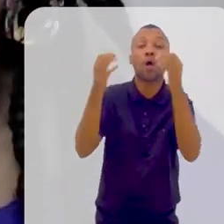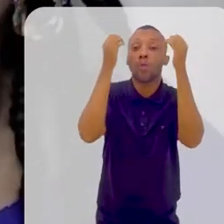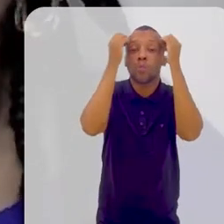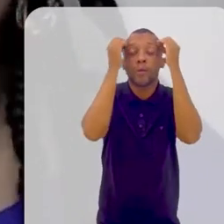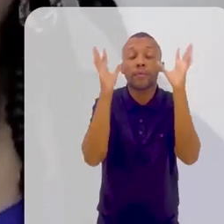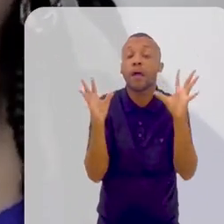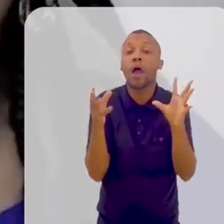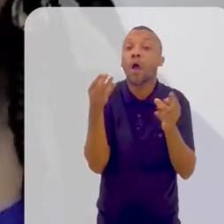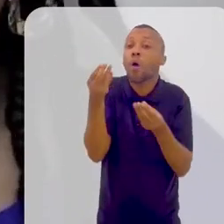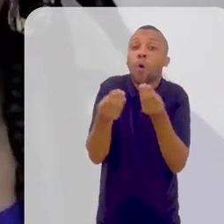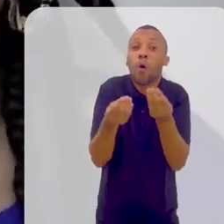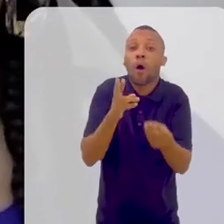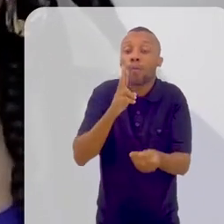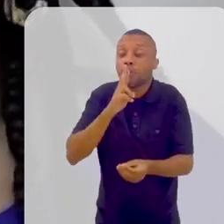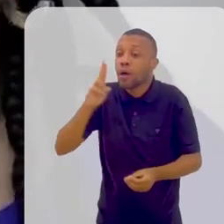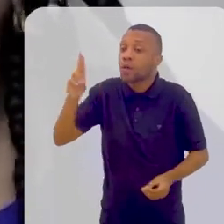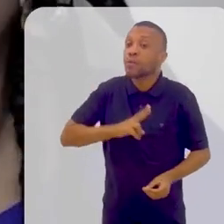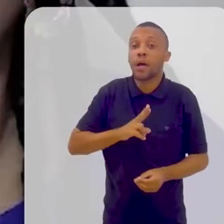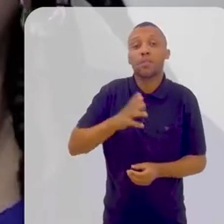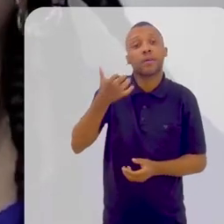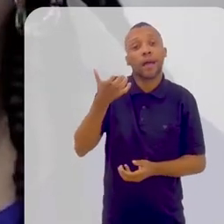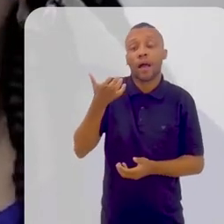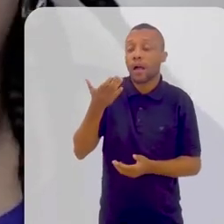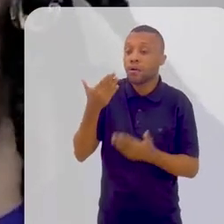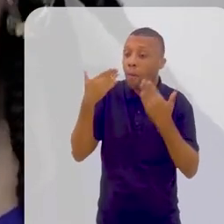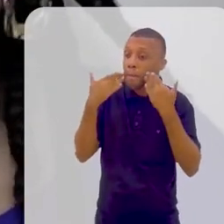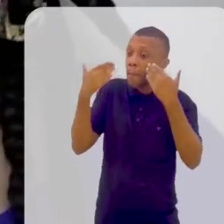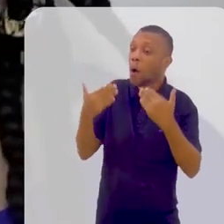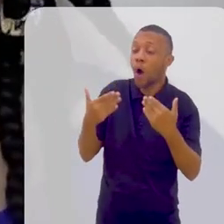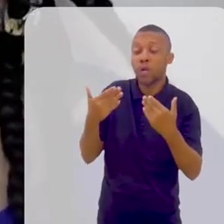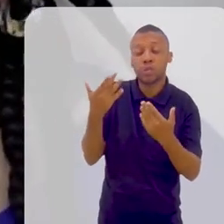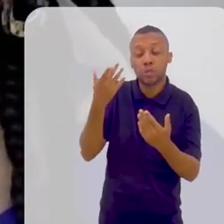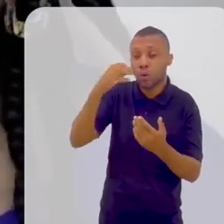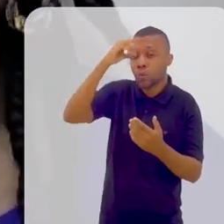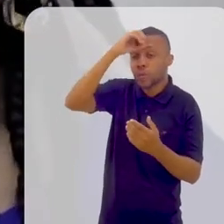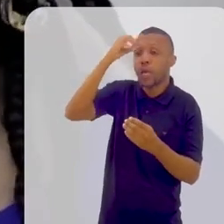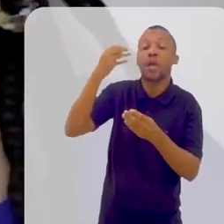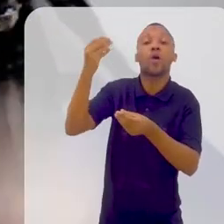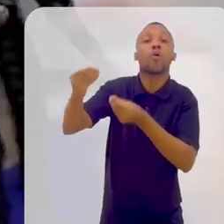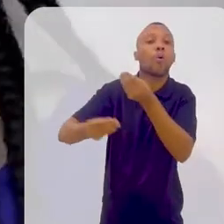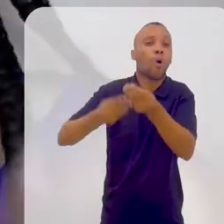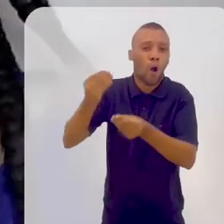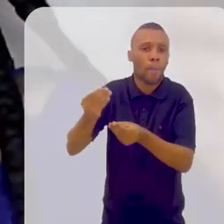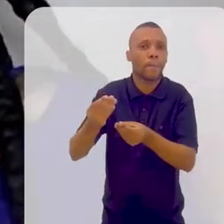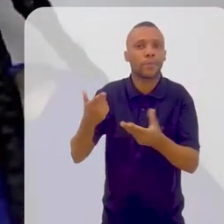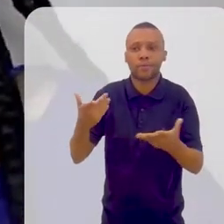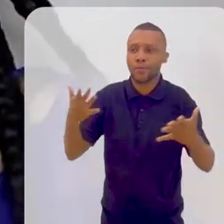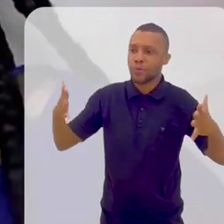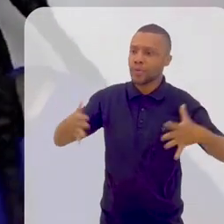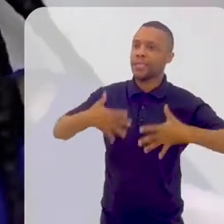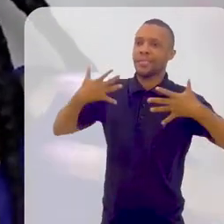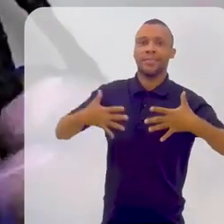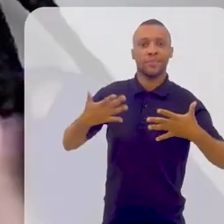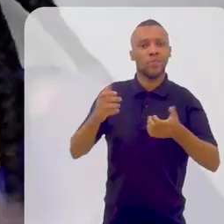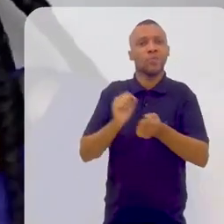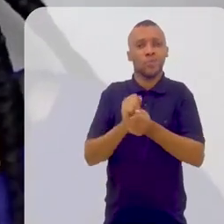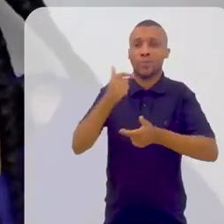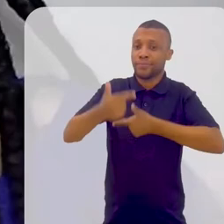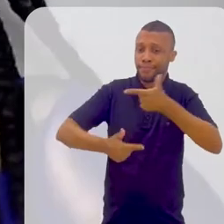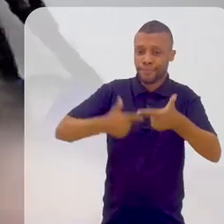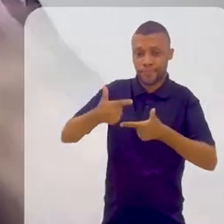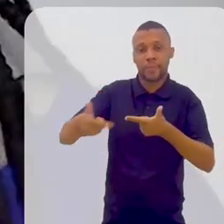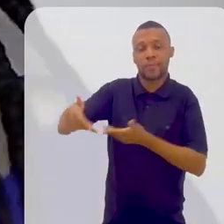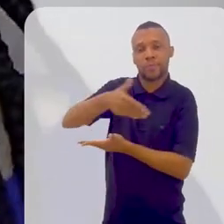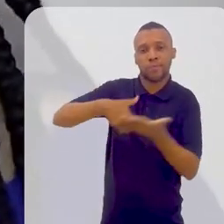para mim: eu não quero saber como, eu quero o resultado. Quero que você me traga o resultado, eu não quero saber como. Então, eu sempre fui muito estimulada com essas pessoas